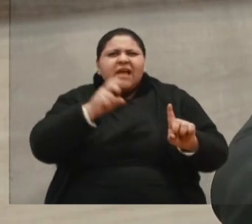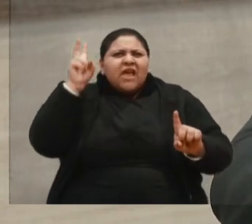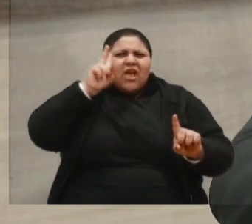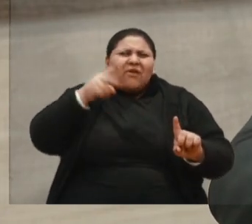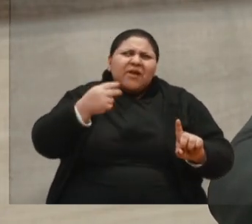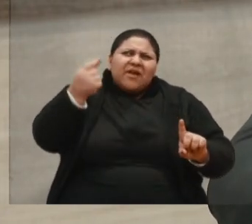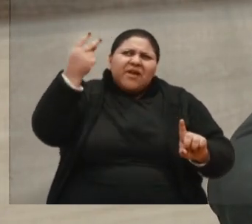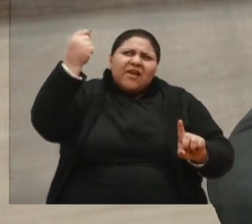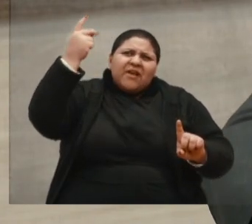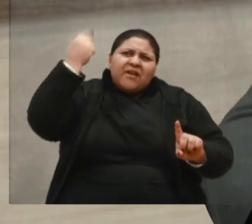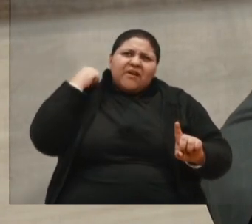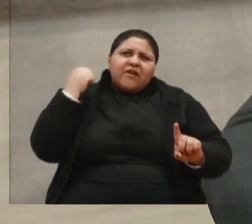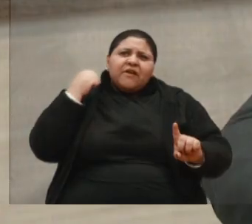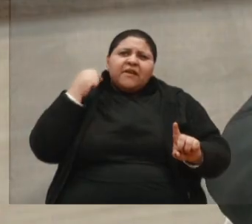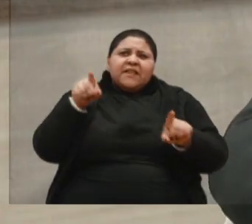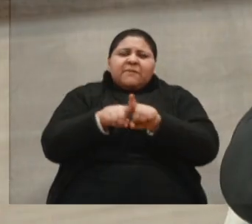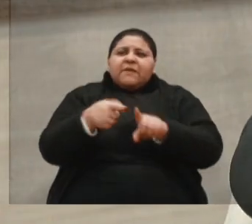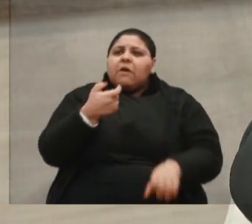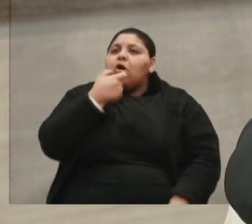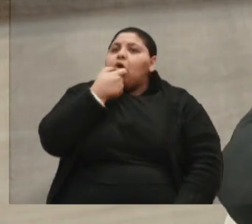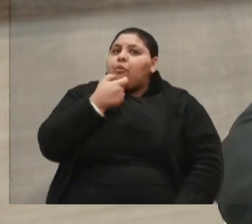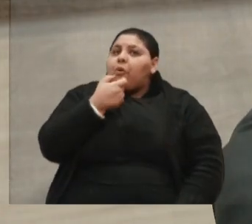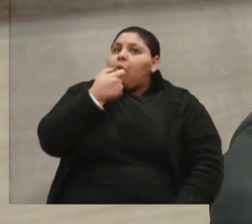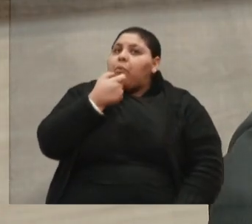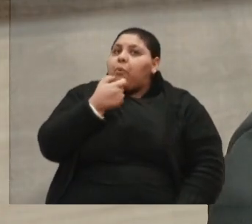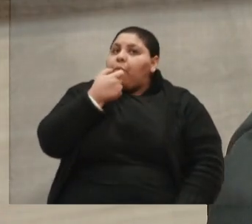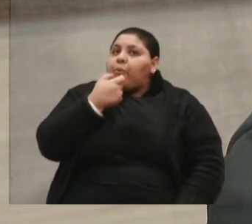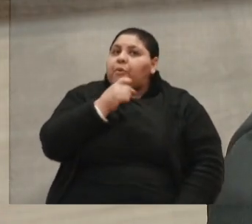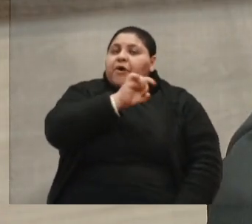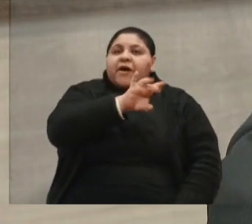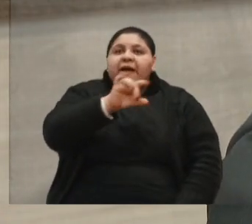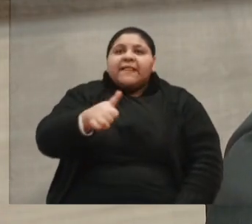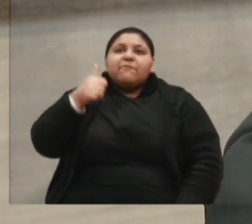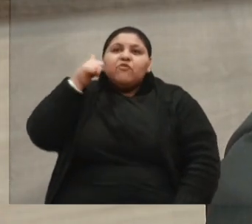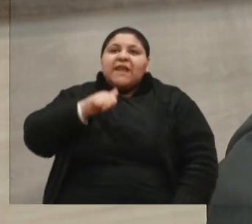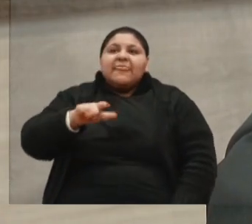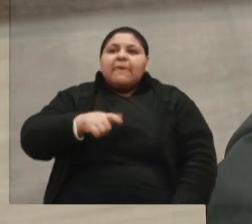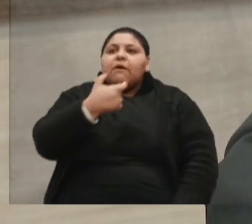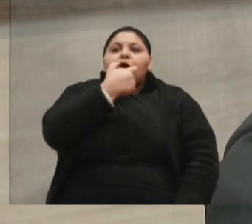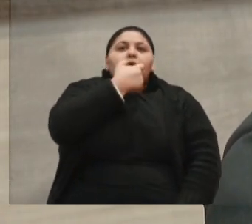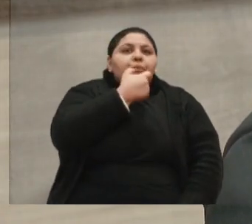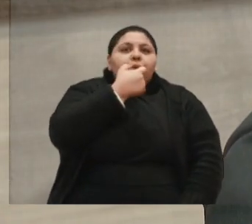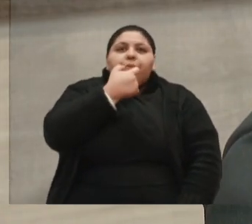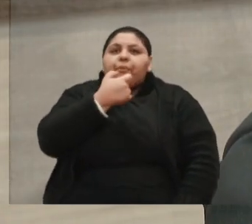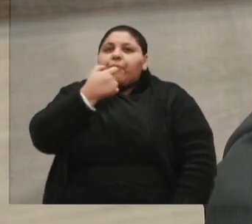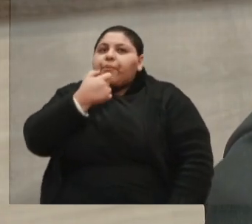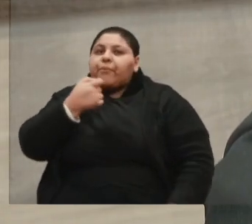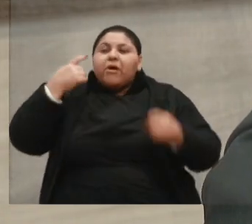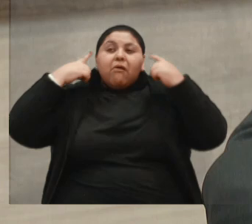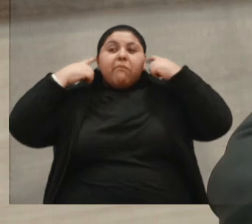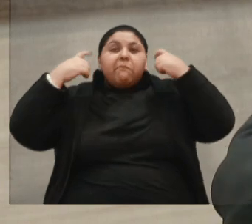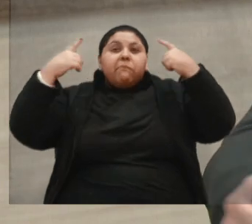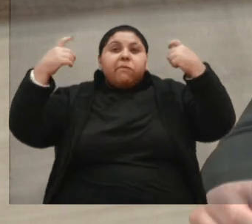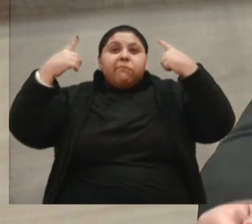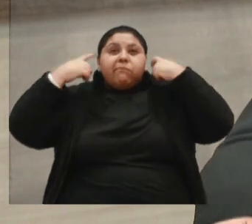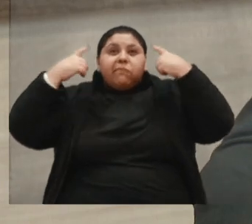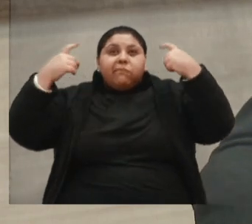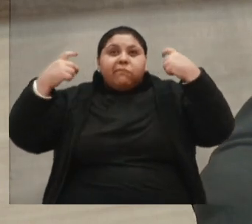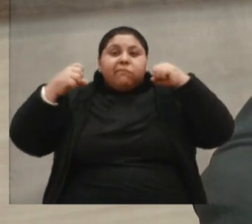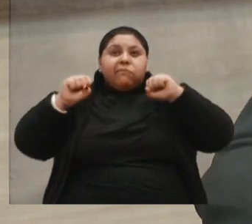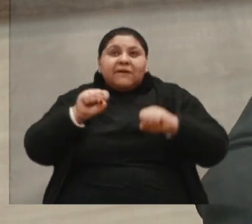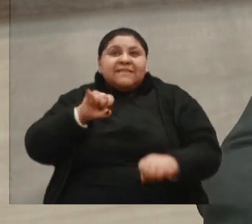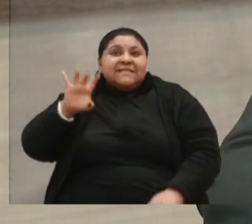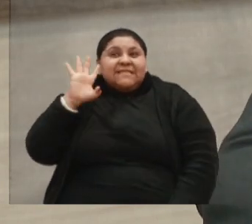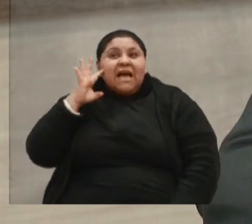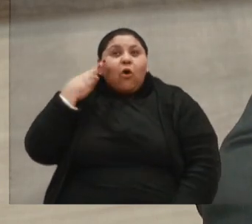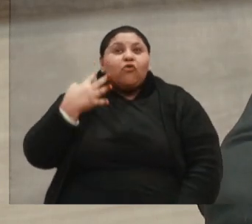Câmara vem... Eu lembro de anos anteriores um apitaço também, que era algo como cada mulher ter seu apito e promover barulho em